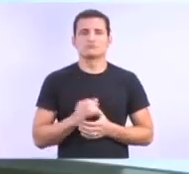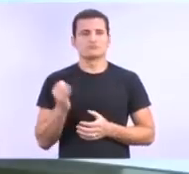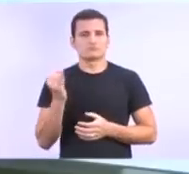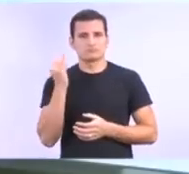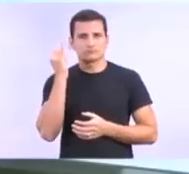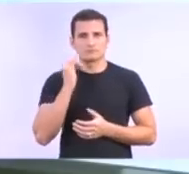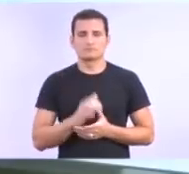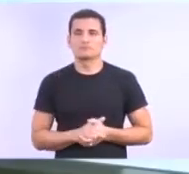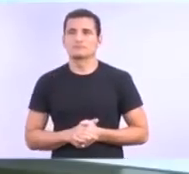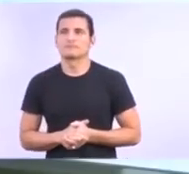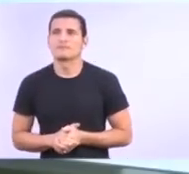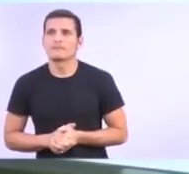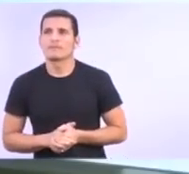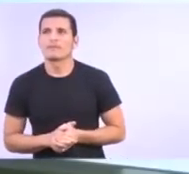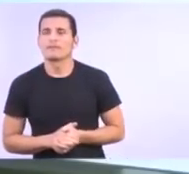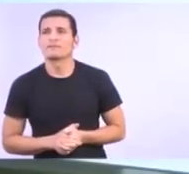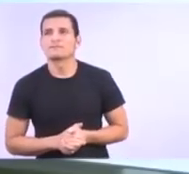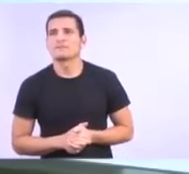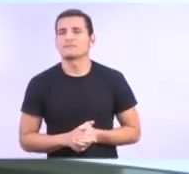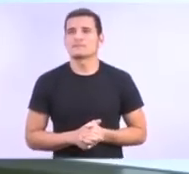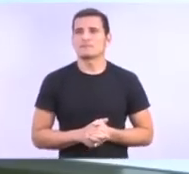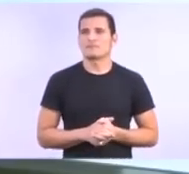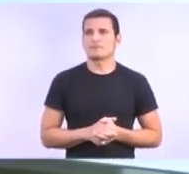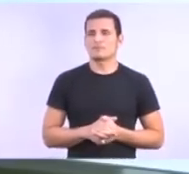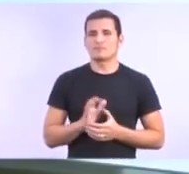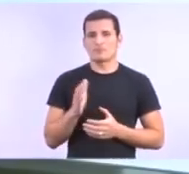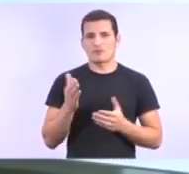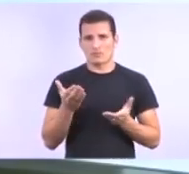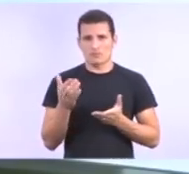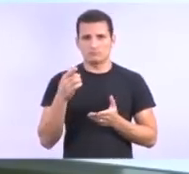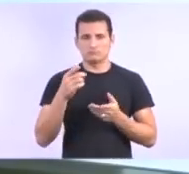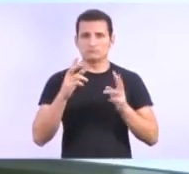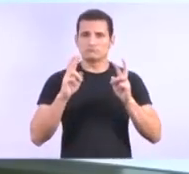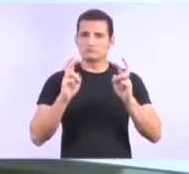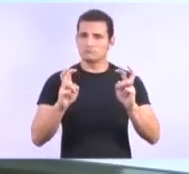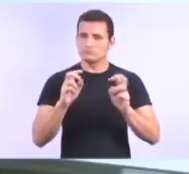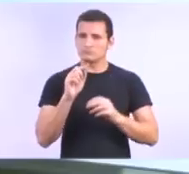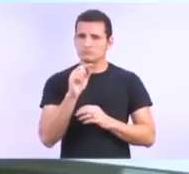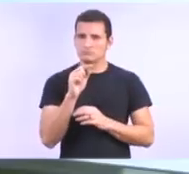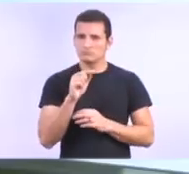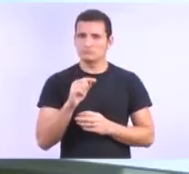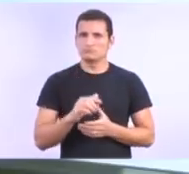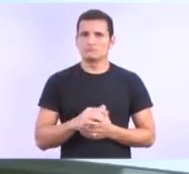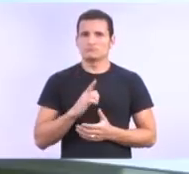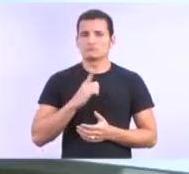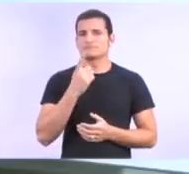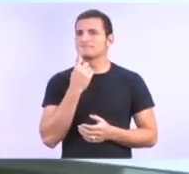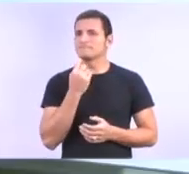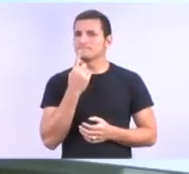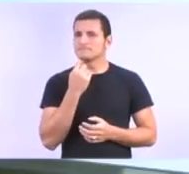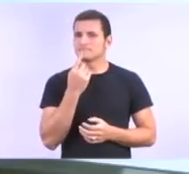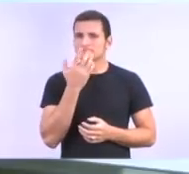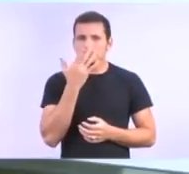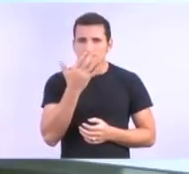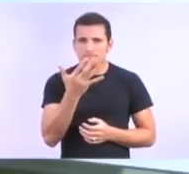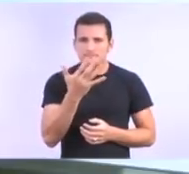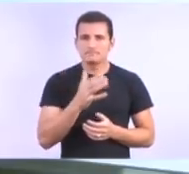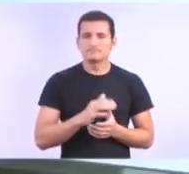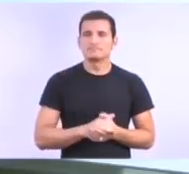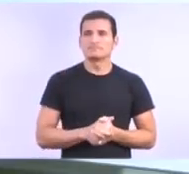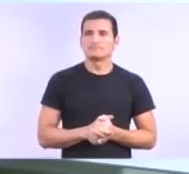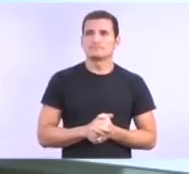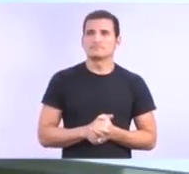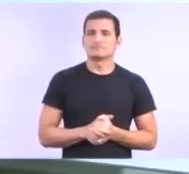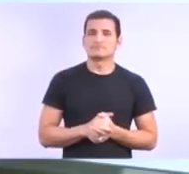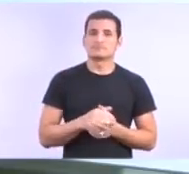relevantes. Agora, não sei se você percebeu aqui na lousa, está cheio de vermelhinhos. Porque para